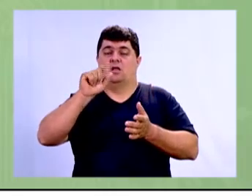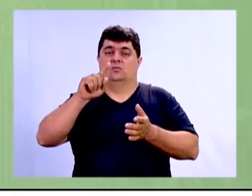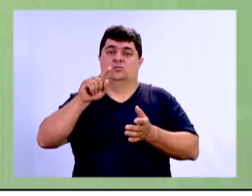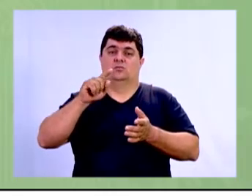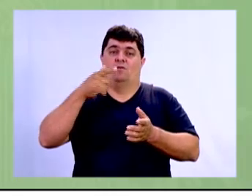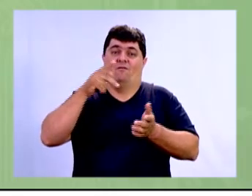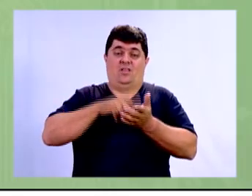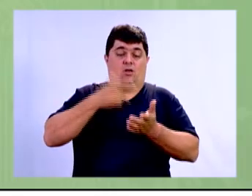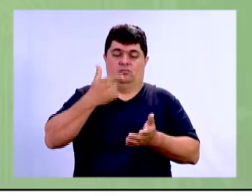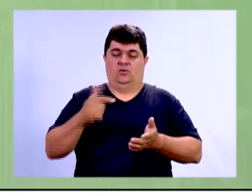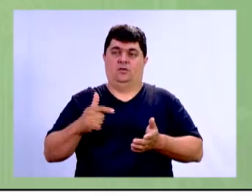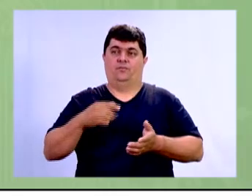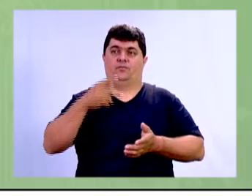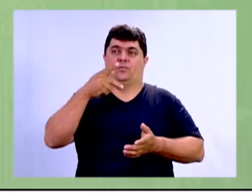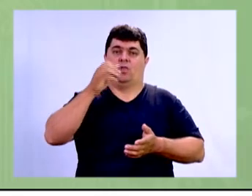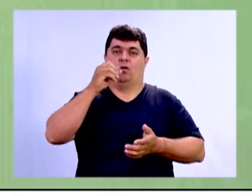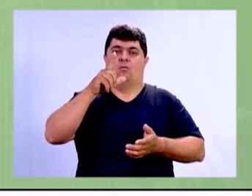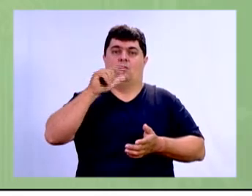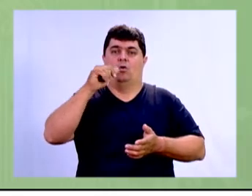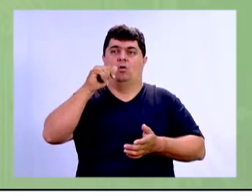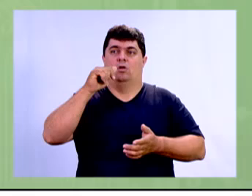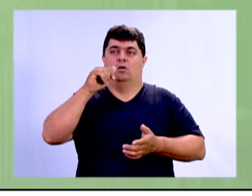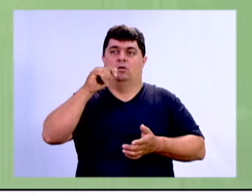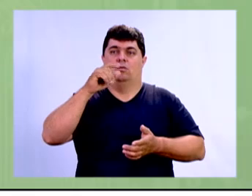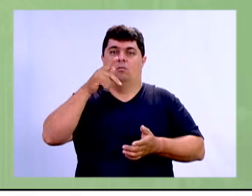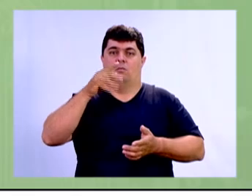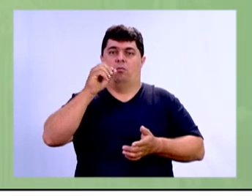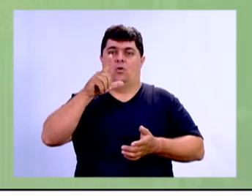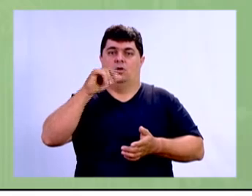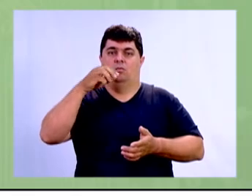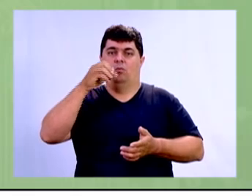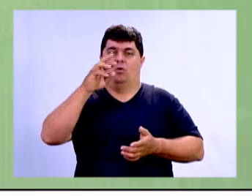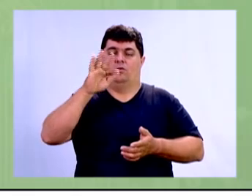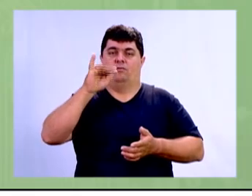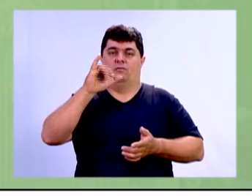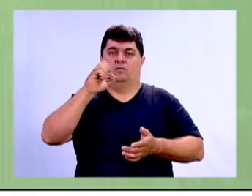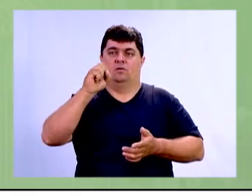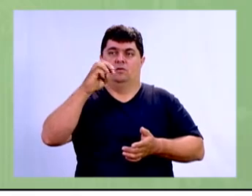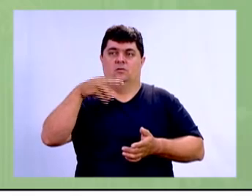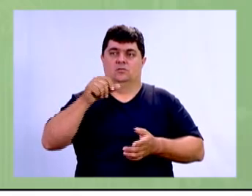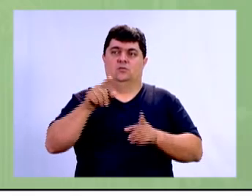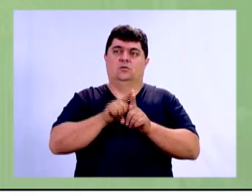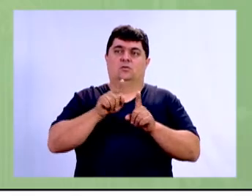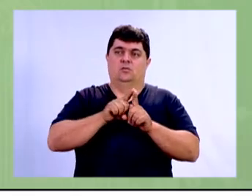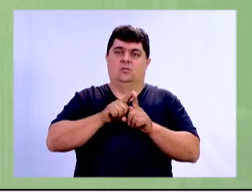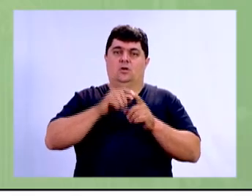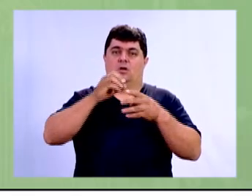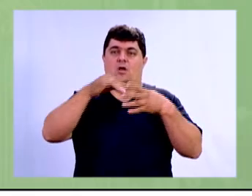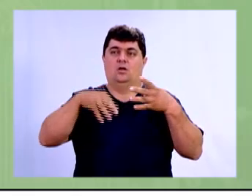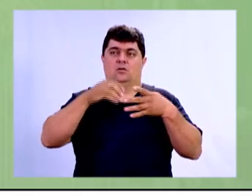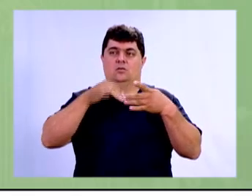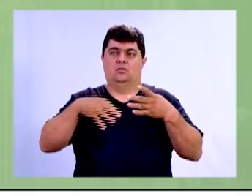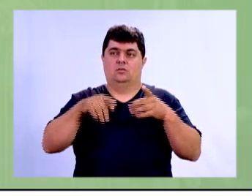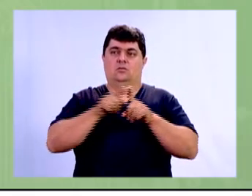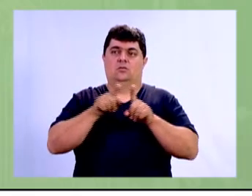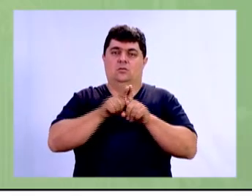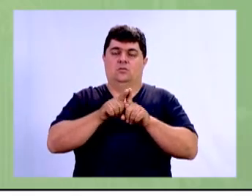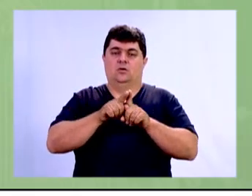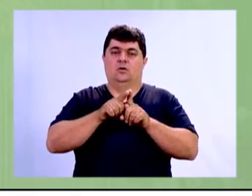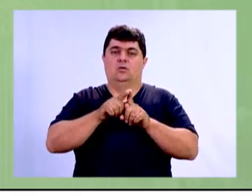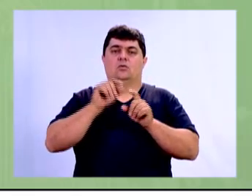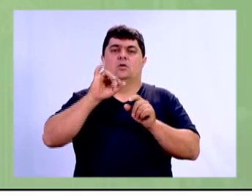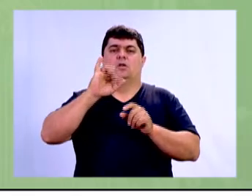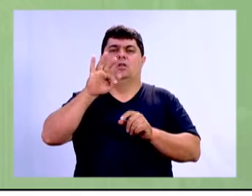seria polimorfismo? O que seriam atributos e métodos estáticos? E o que seriam interfaces? Isso aí são conceitos,